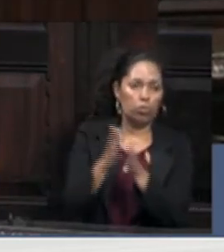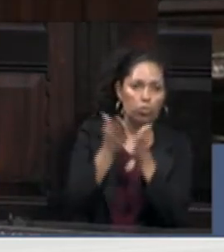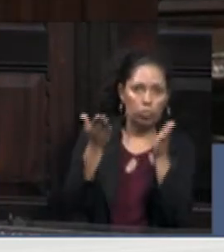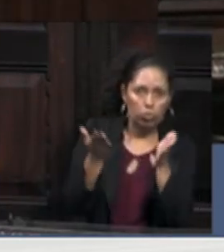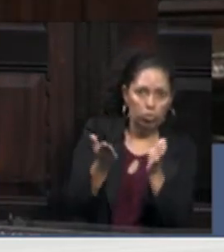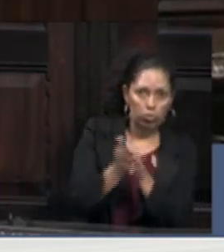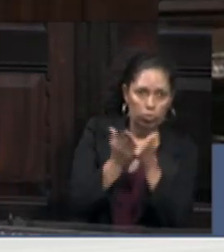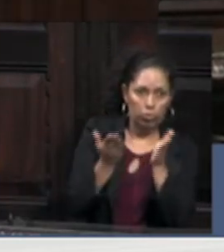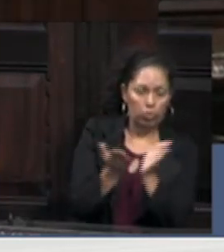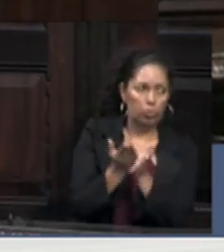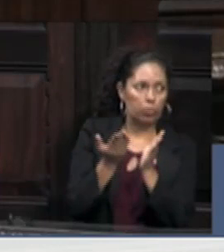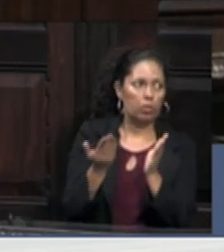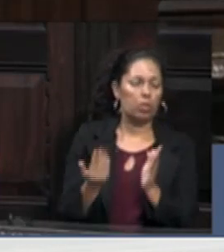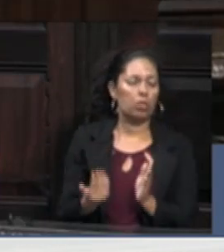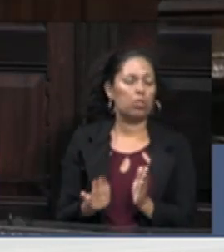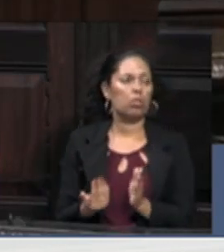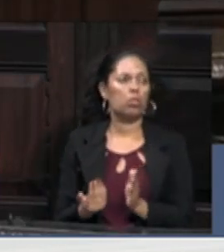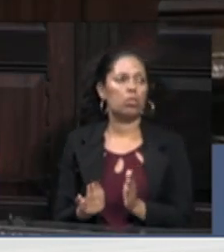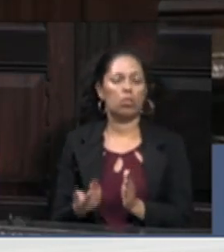orçamento, mas